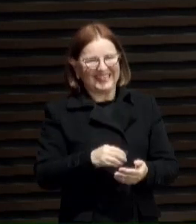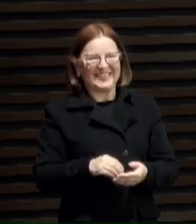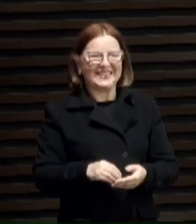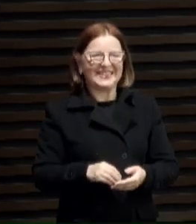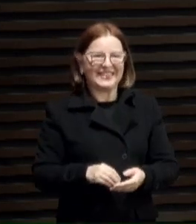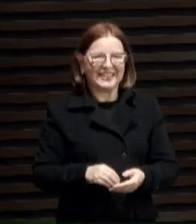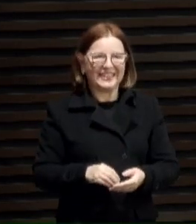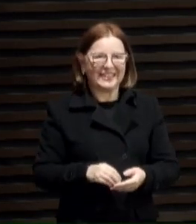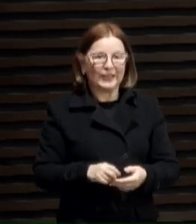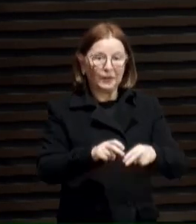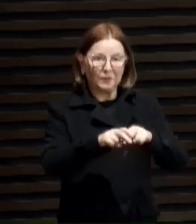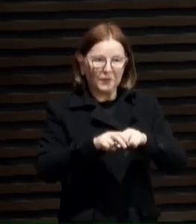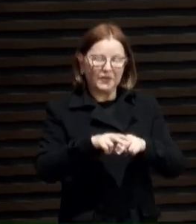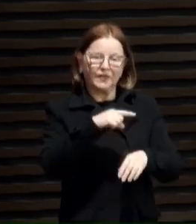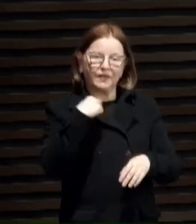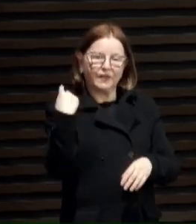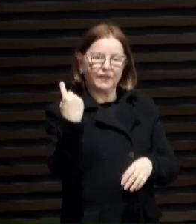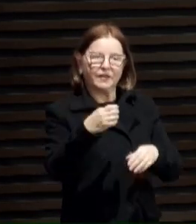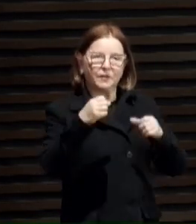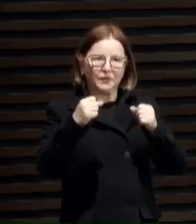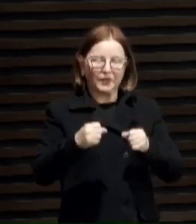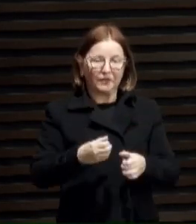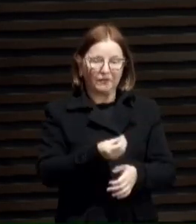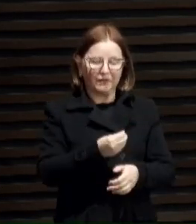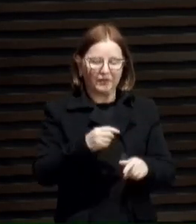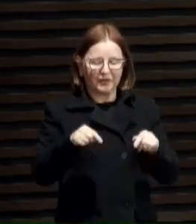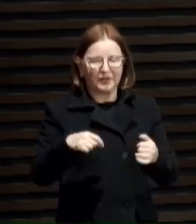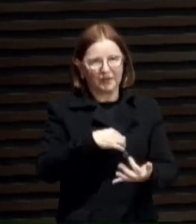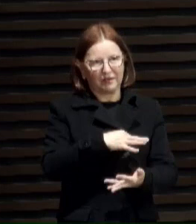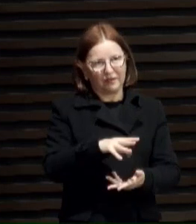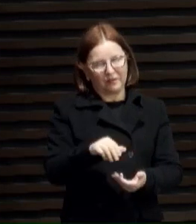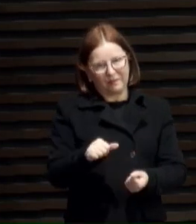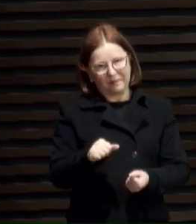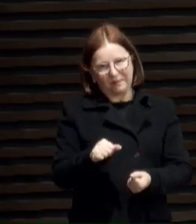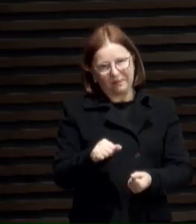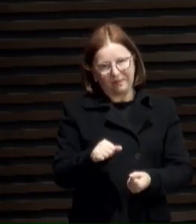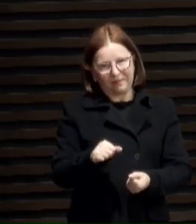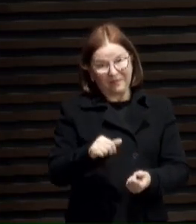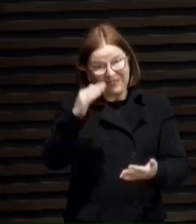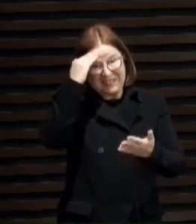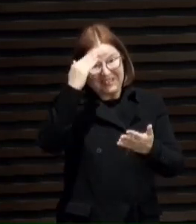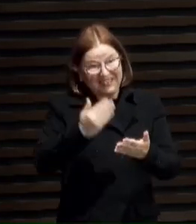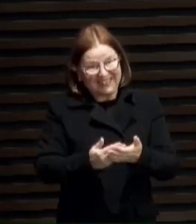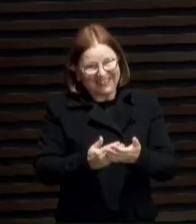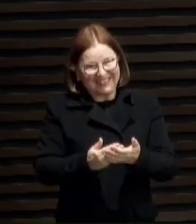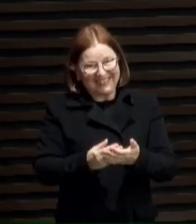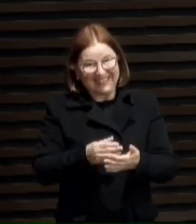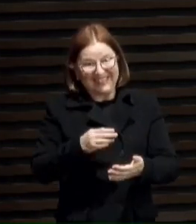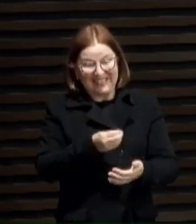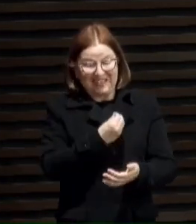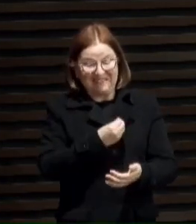Por isso nós podemos andar aqui neste mundo, viver aqui neste mundo, crendo na